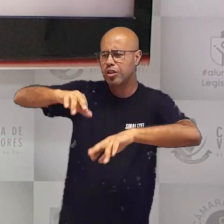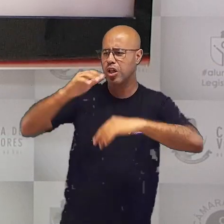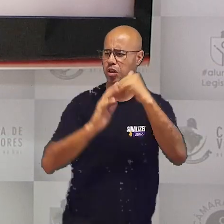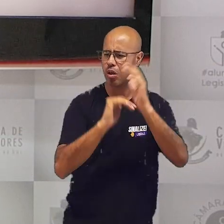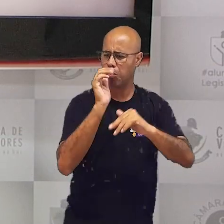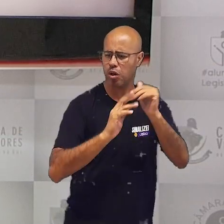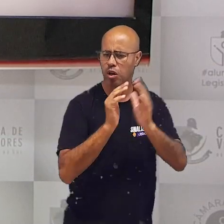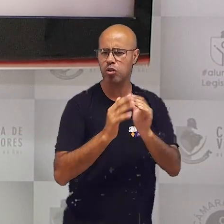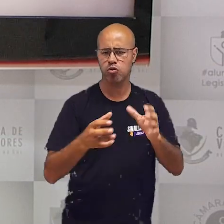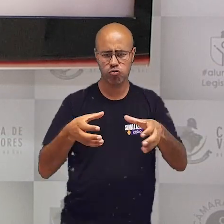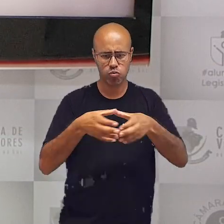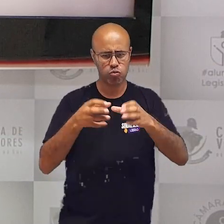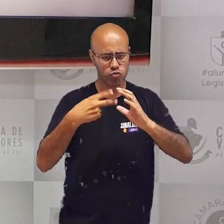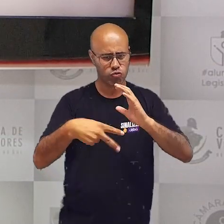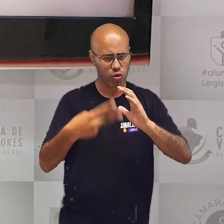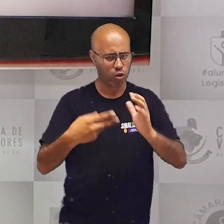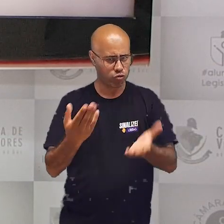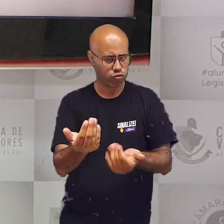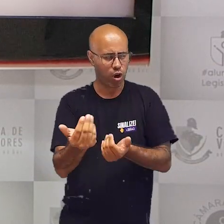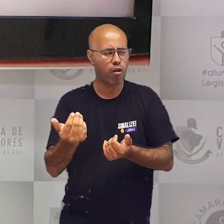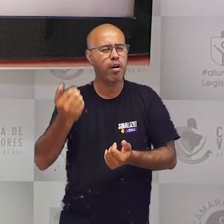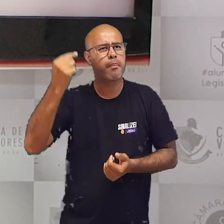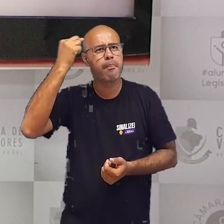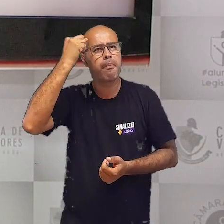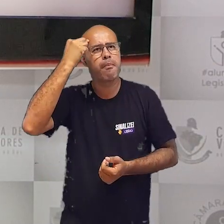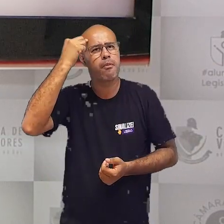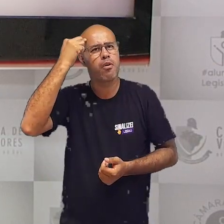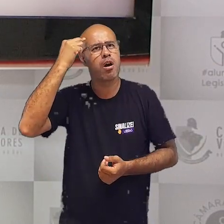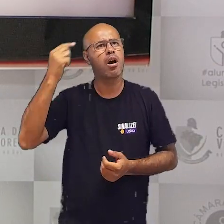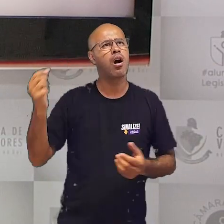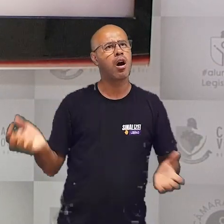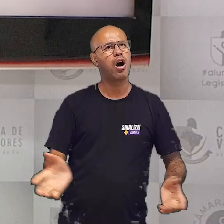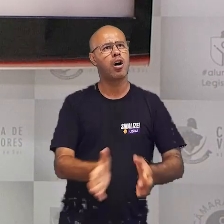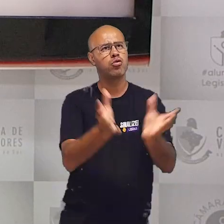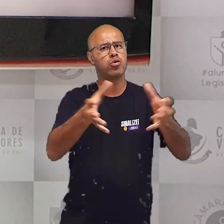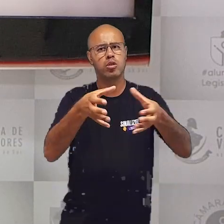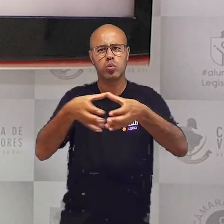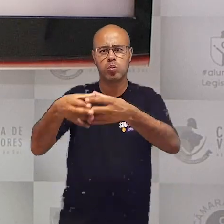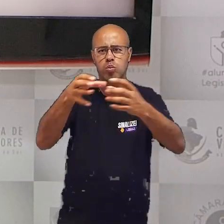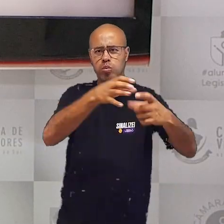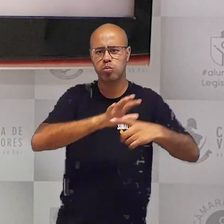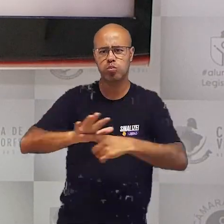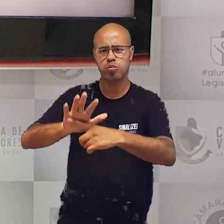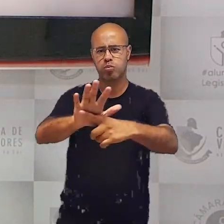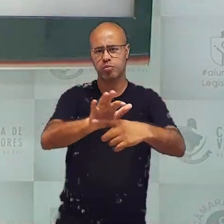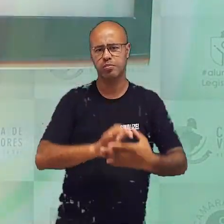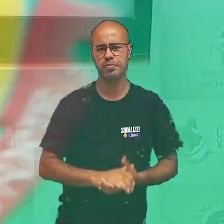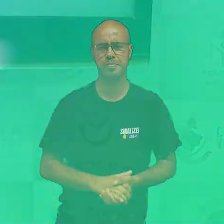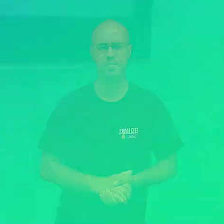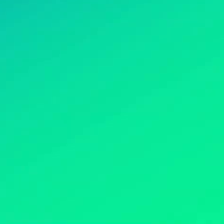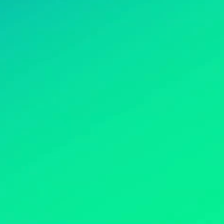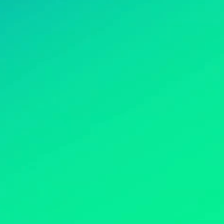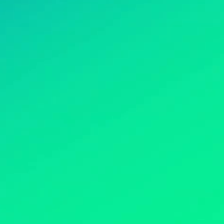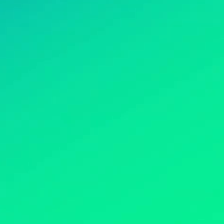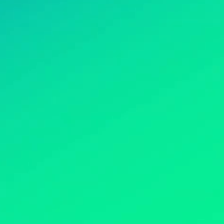capacite os jovens vereadores a tomarem medidas eficazes para proteger a comunidade contra